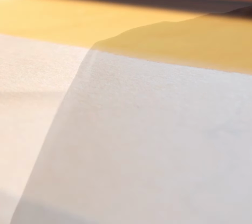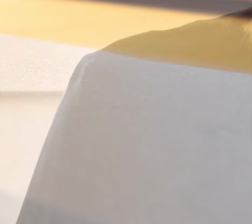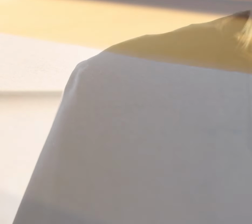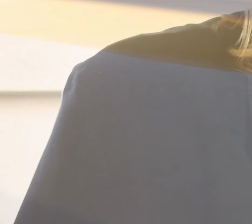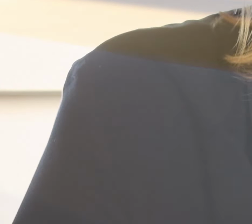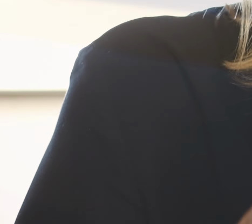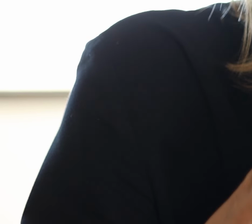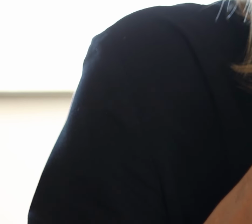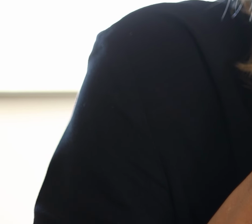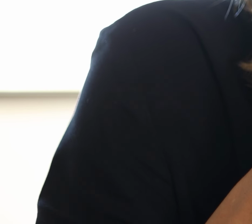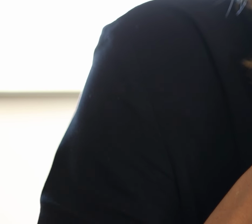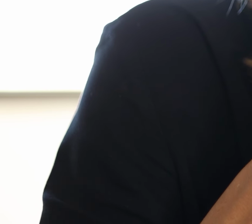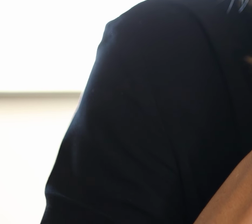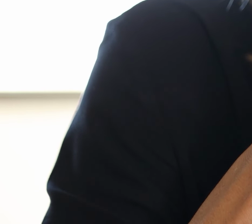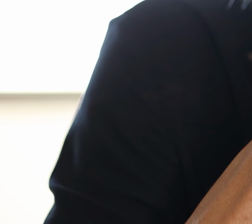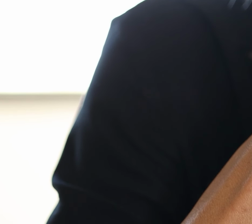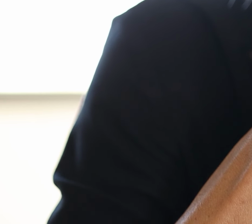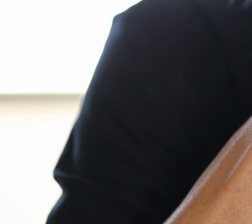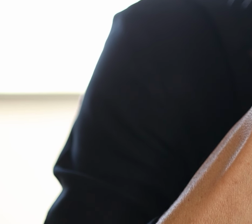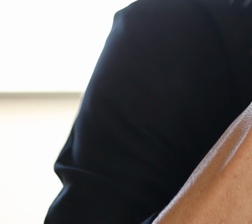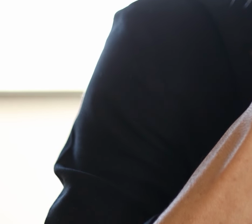relevo Amor.